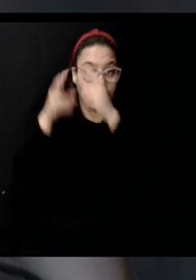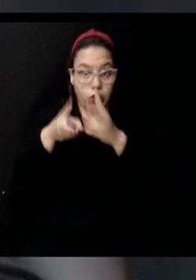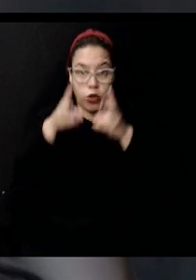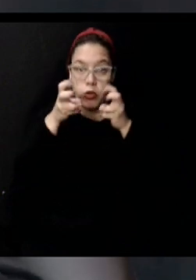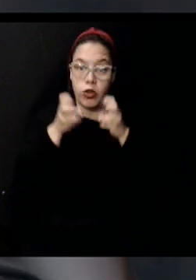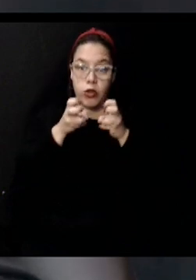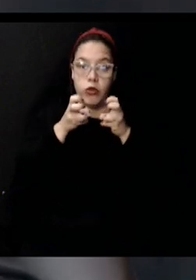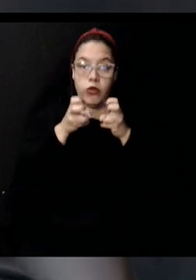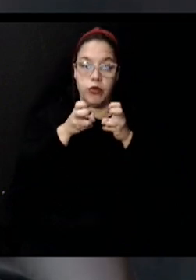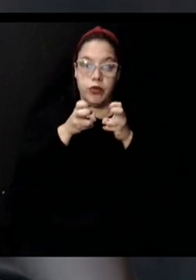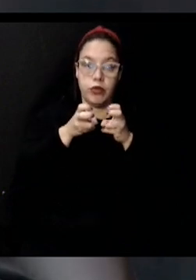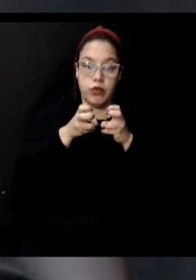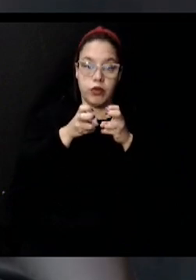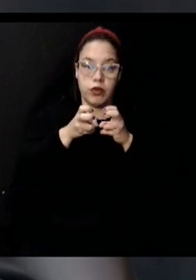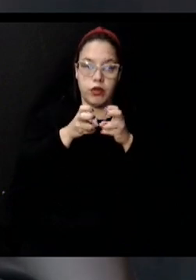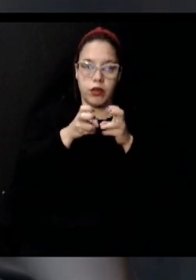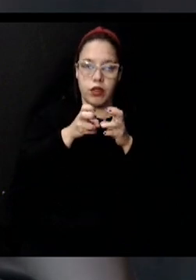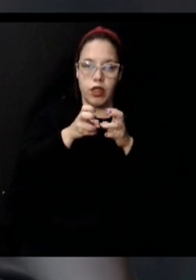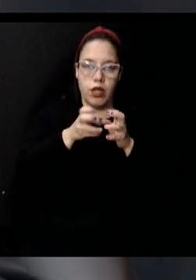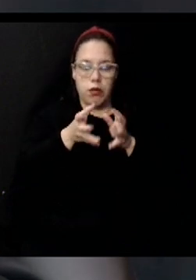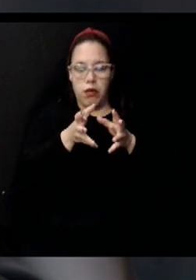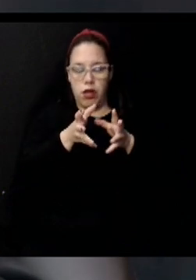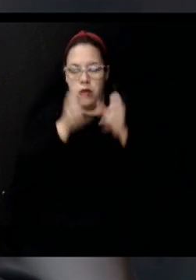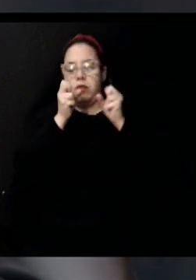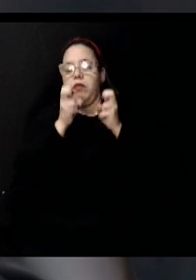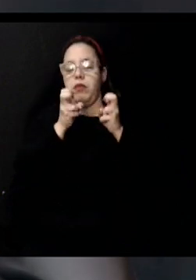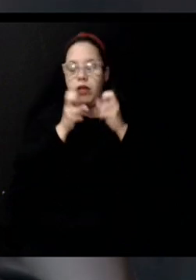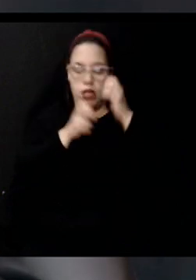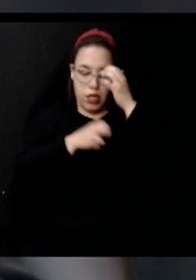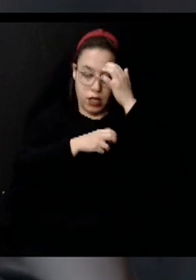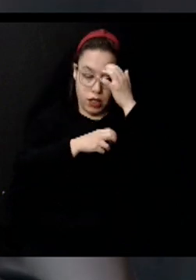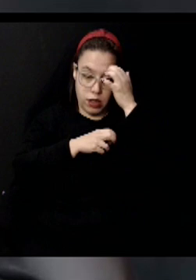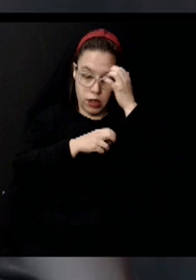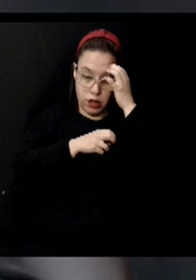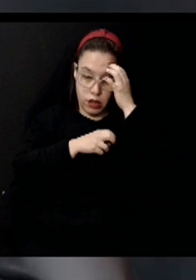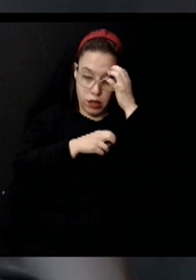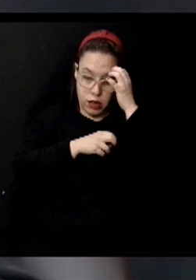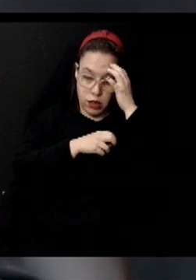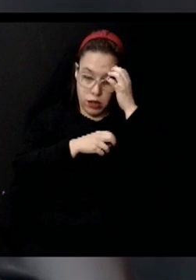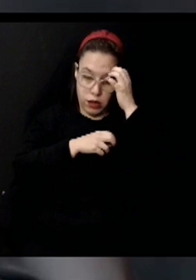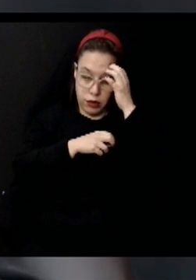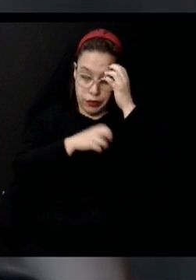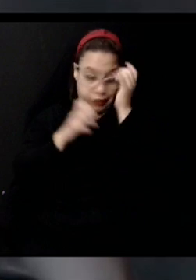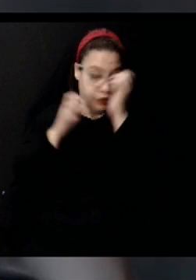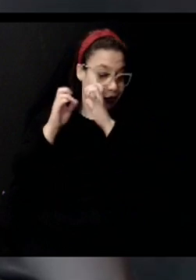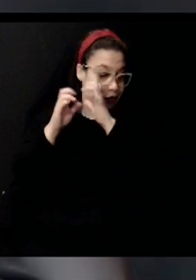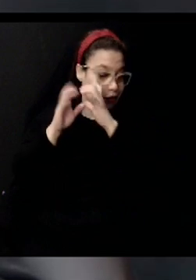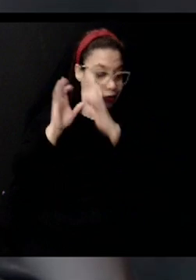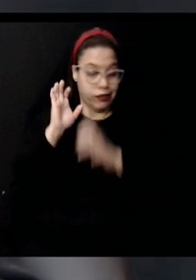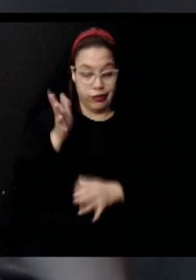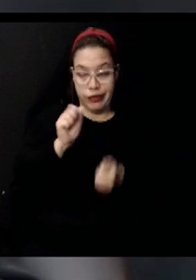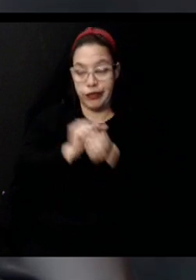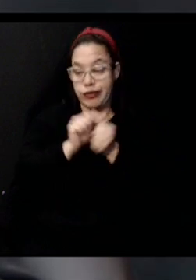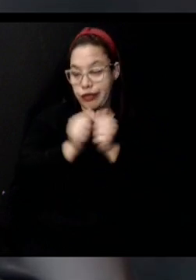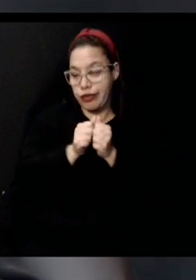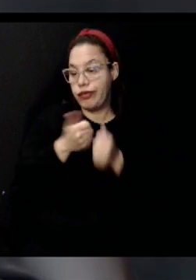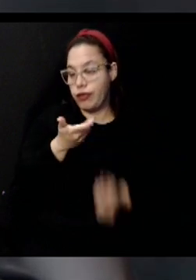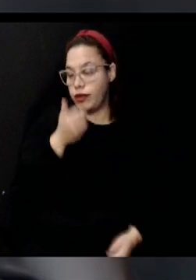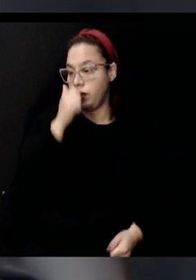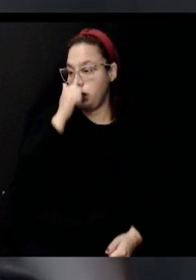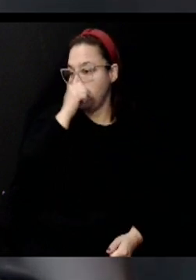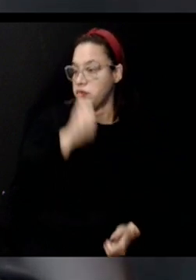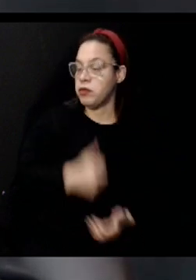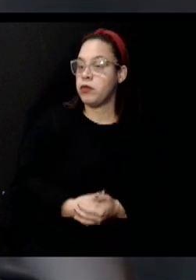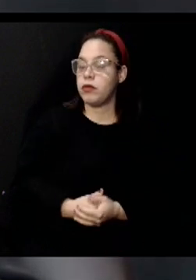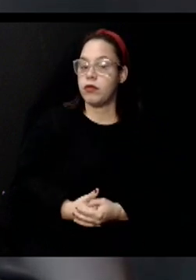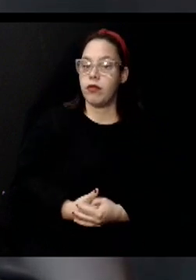ruim a gente logo pega aquilo, né, coisa ruim e tal. Aham. Então o cérebro, ele já foi programado para isso, para ele ver as